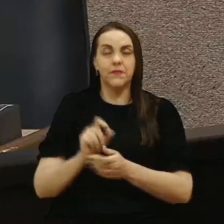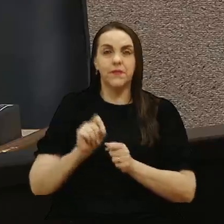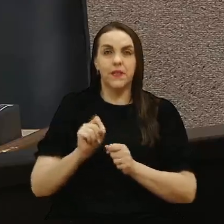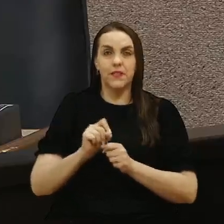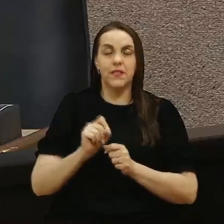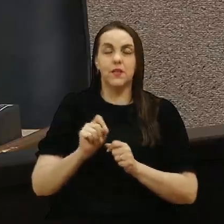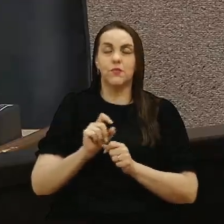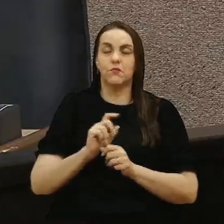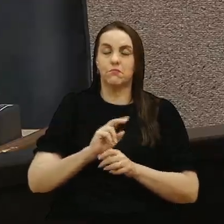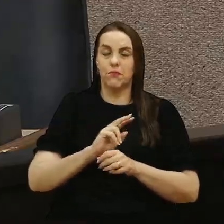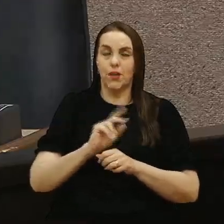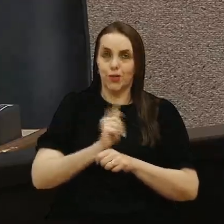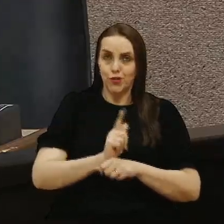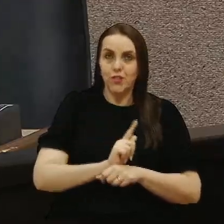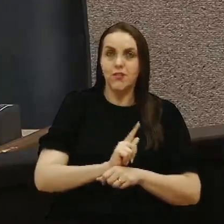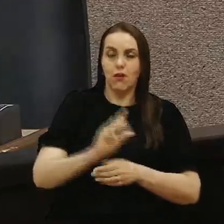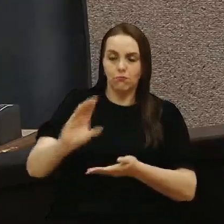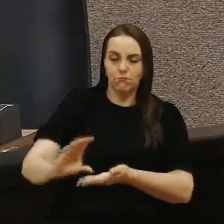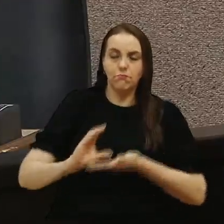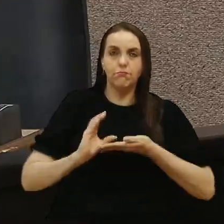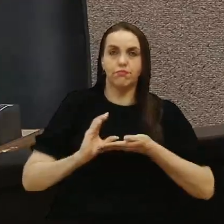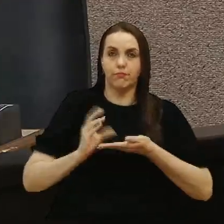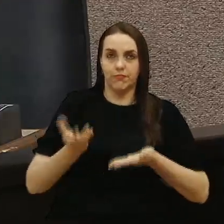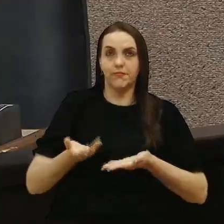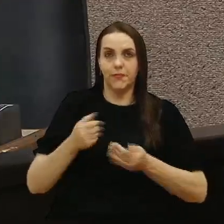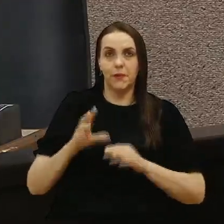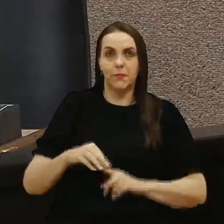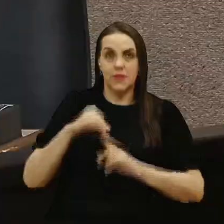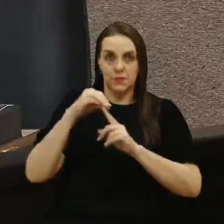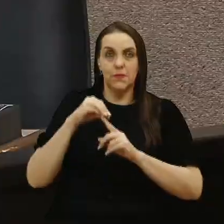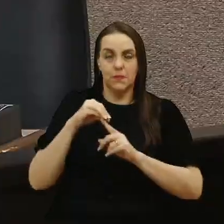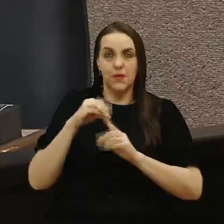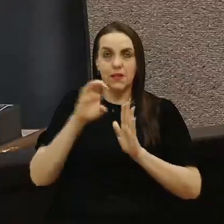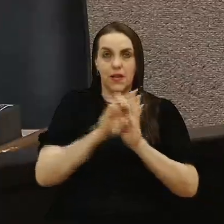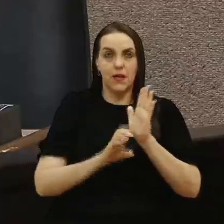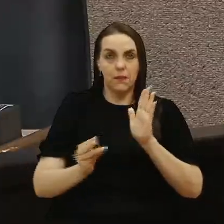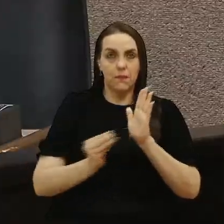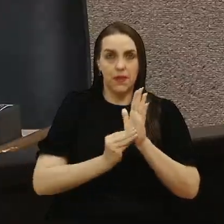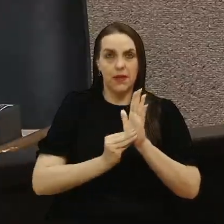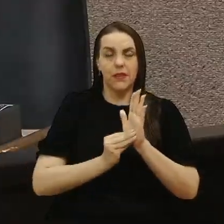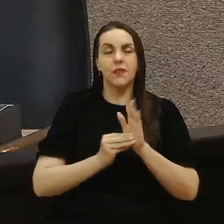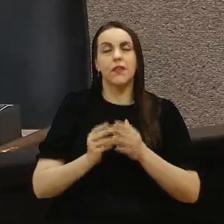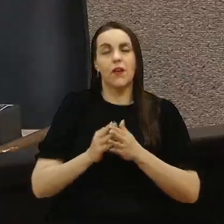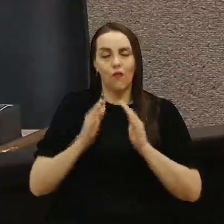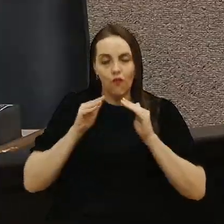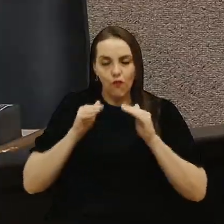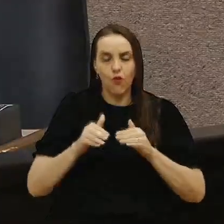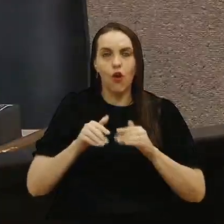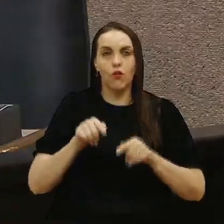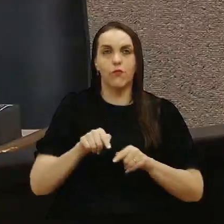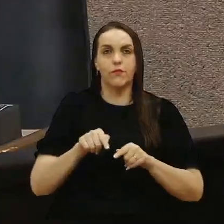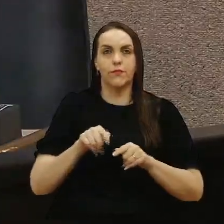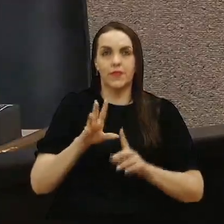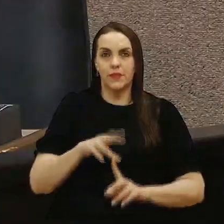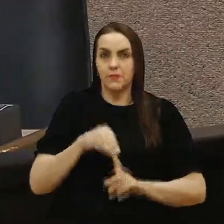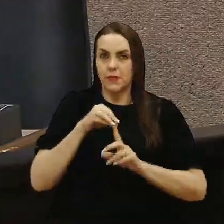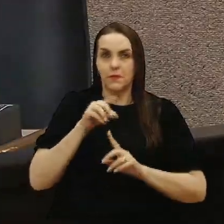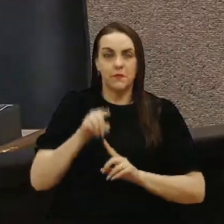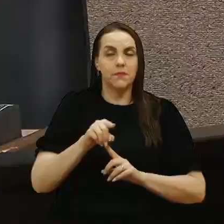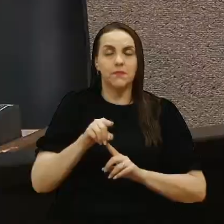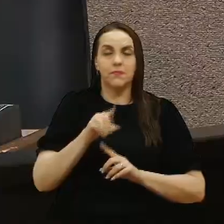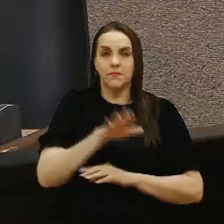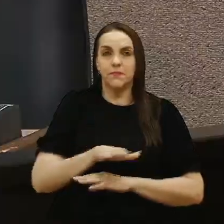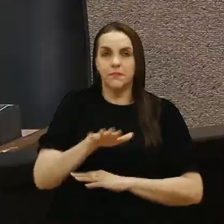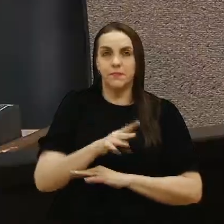um gerenciamento aí desses recursos, principalmente vindos através de emendas e tudo mais, focando especificamente na questão